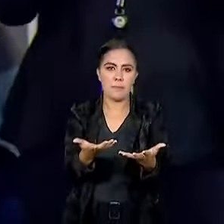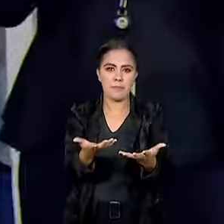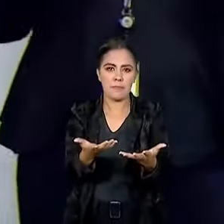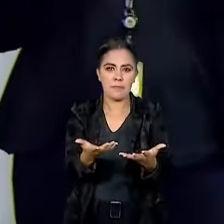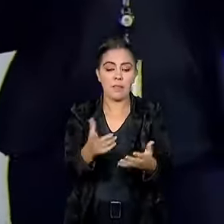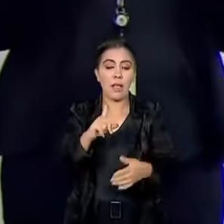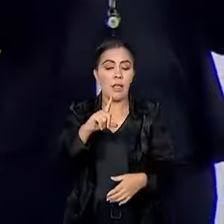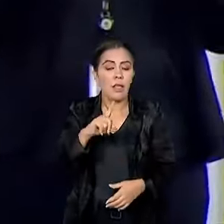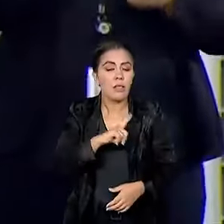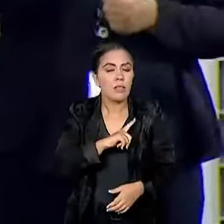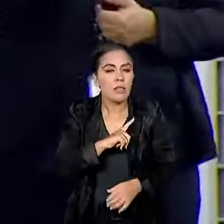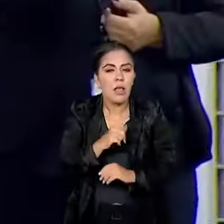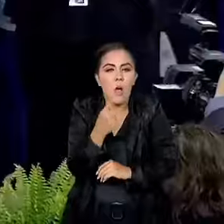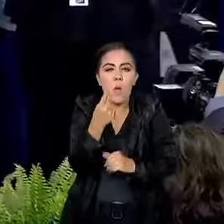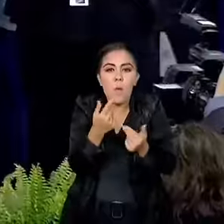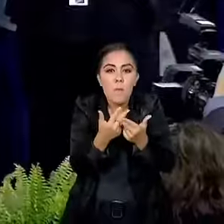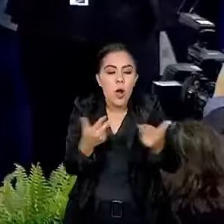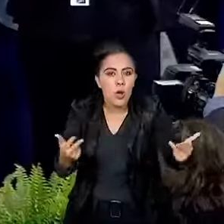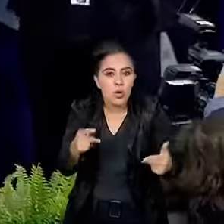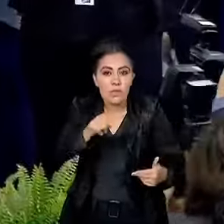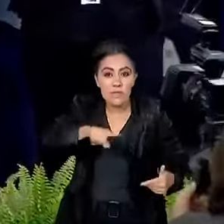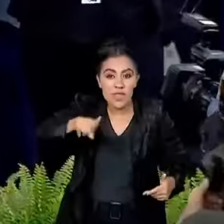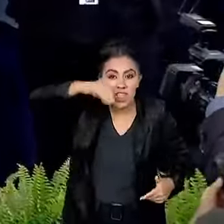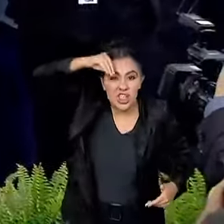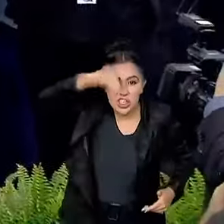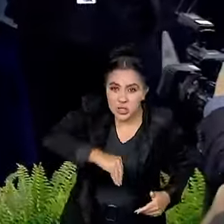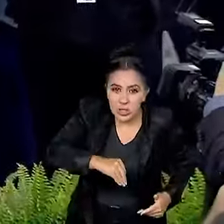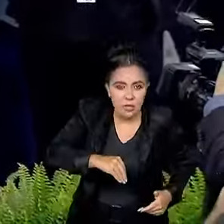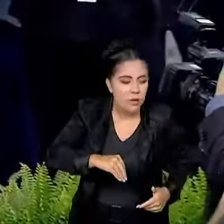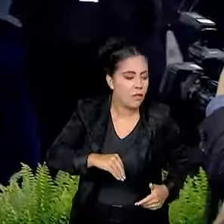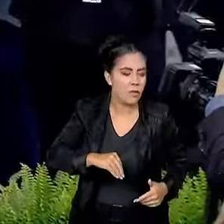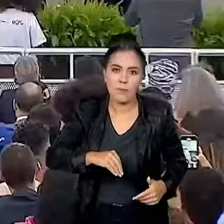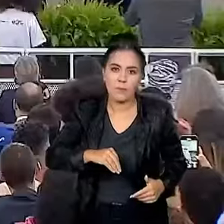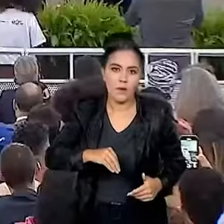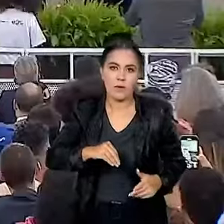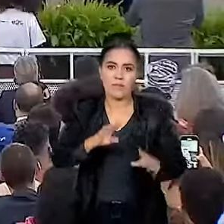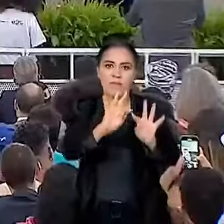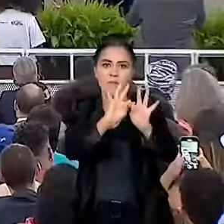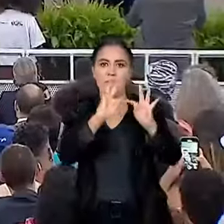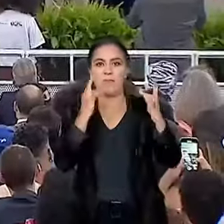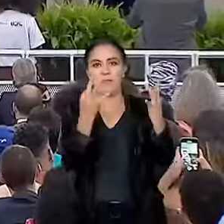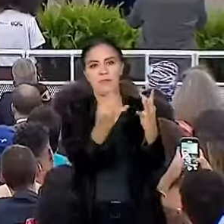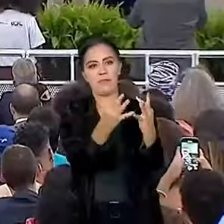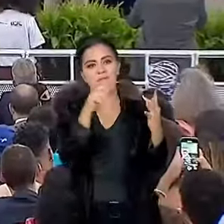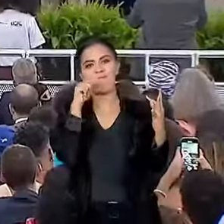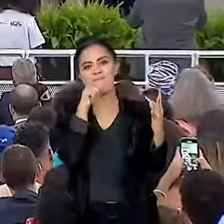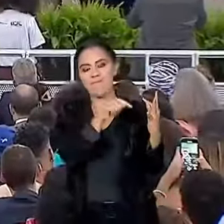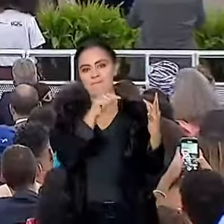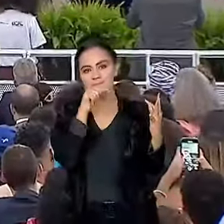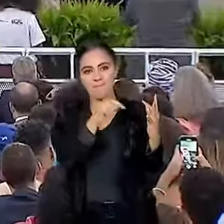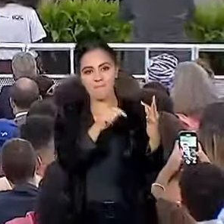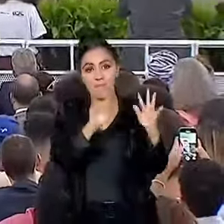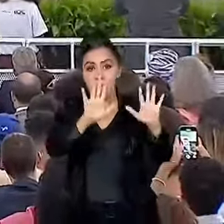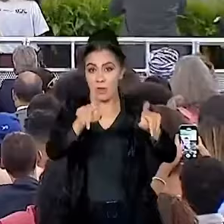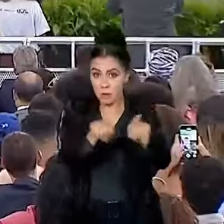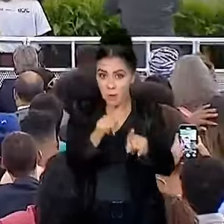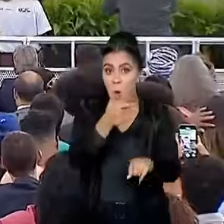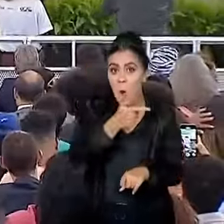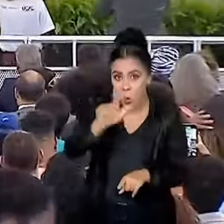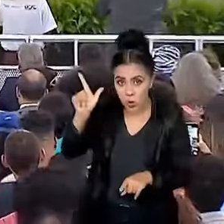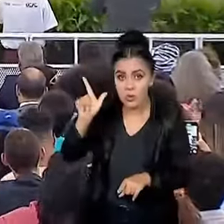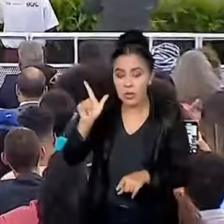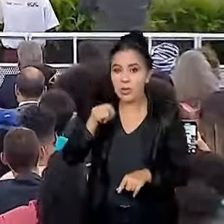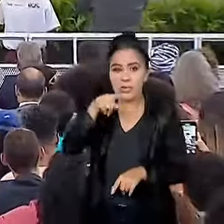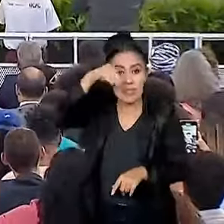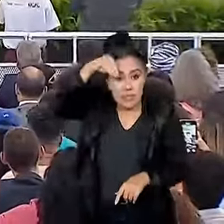Tem uma coisa que vocês não podem desistir, é da família de vocês. Tem outra coisa que vocês não podem